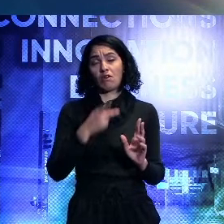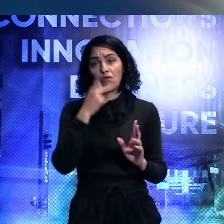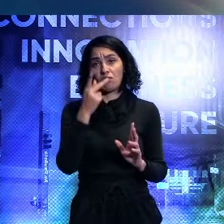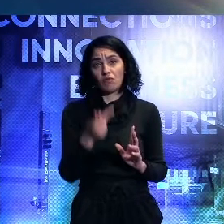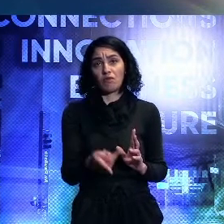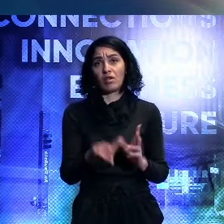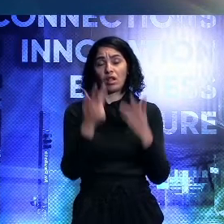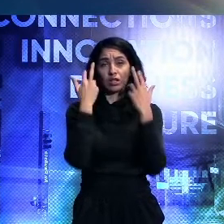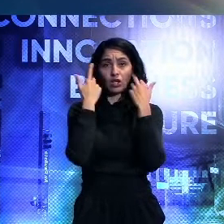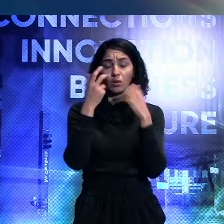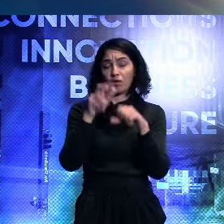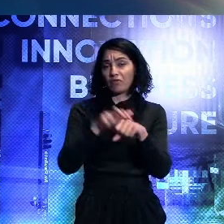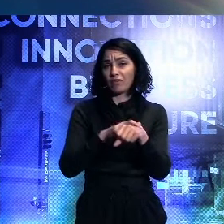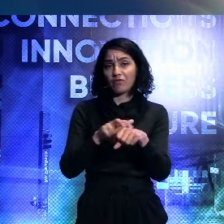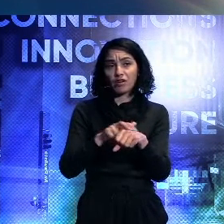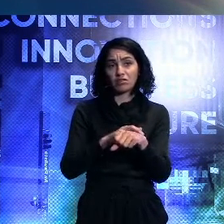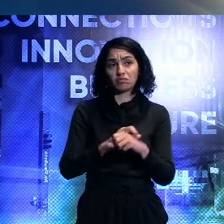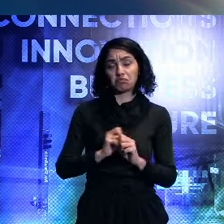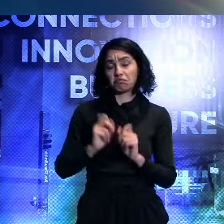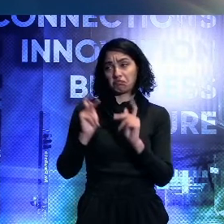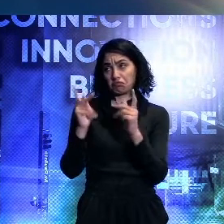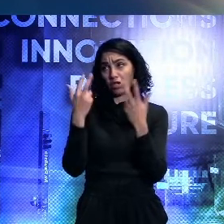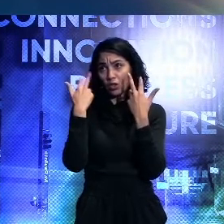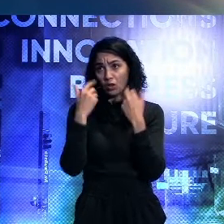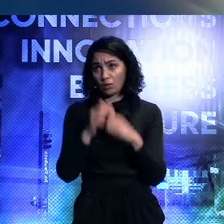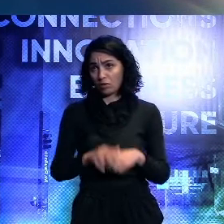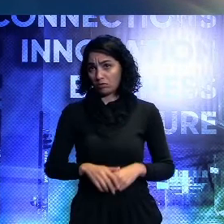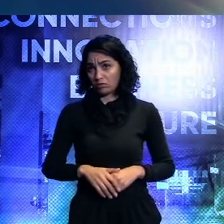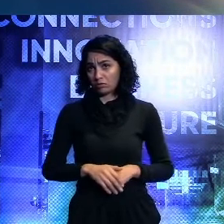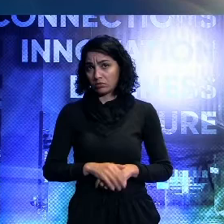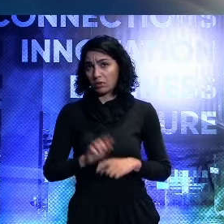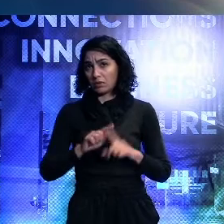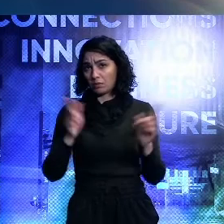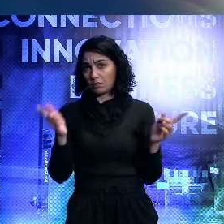normal? Show. Quantos pedidos?